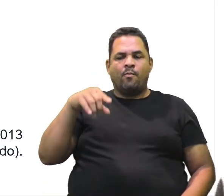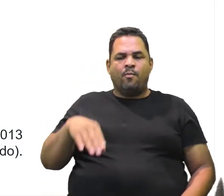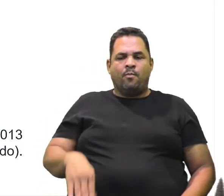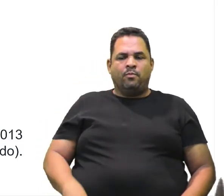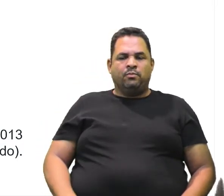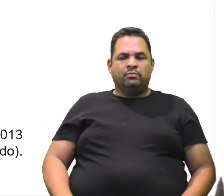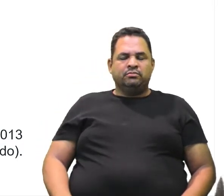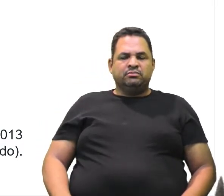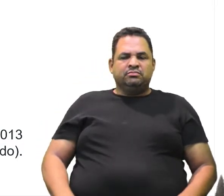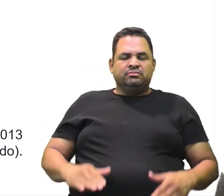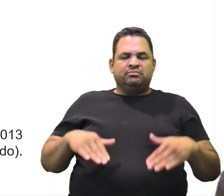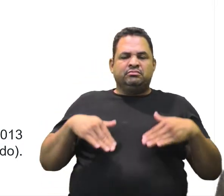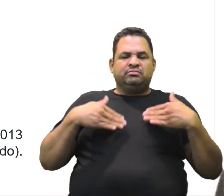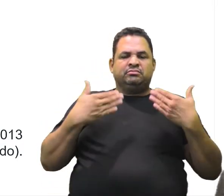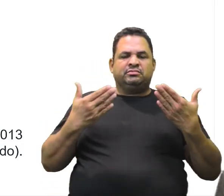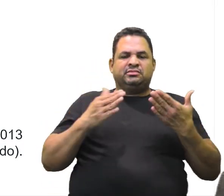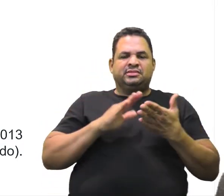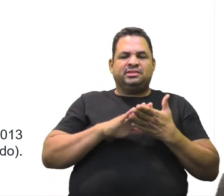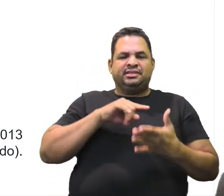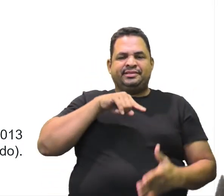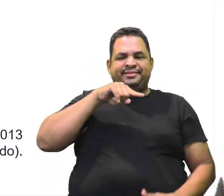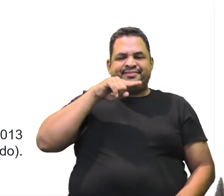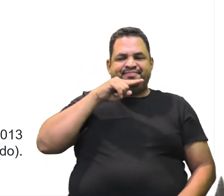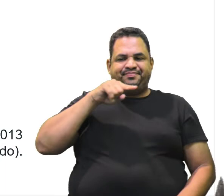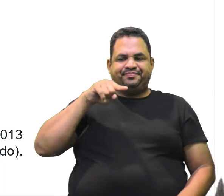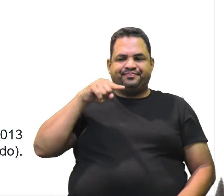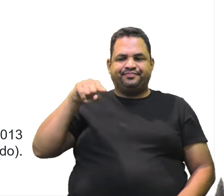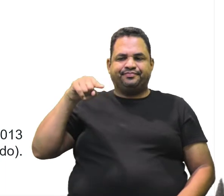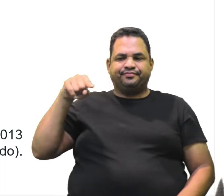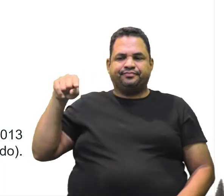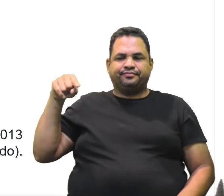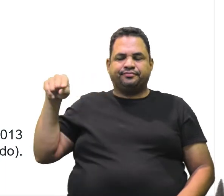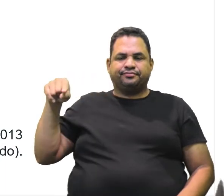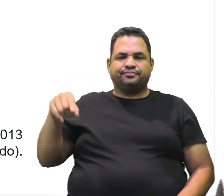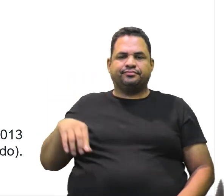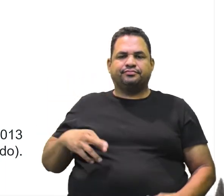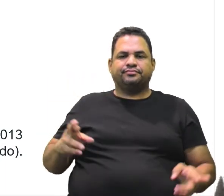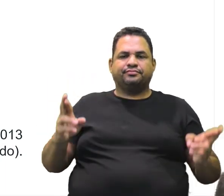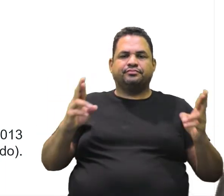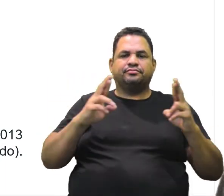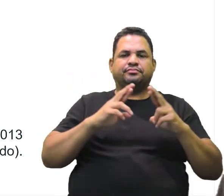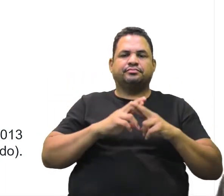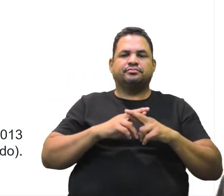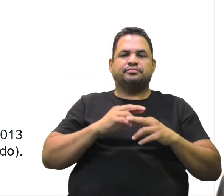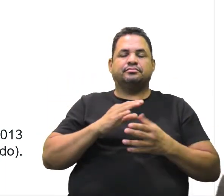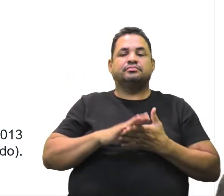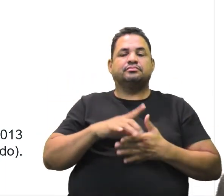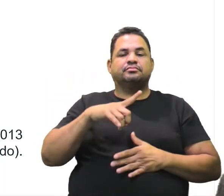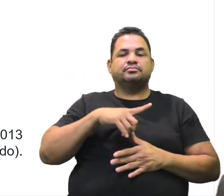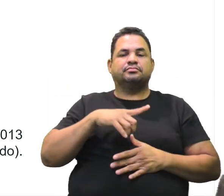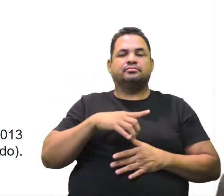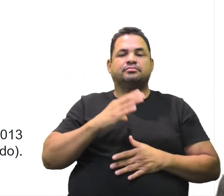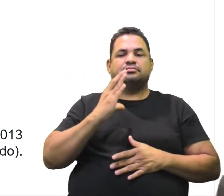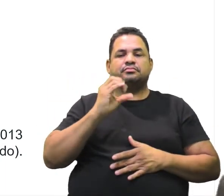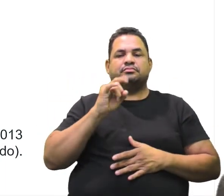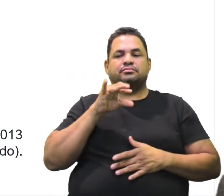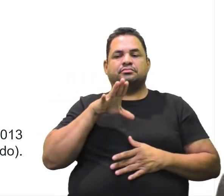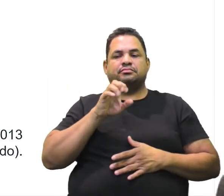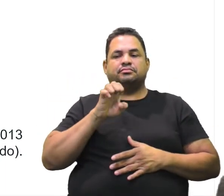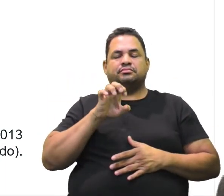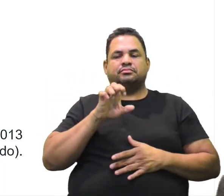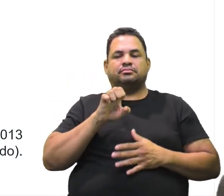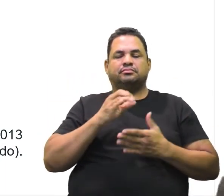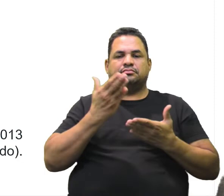predominante. Quando esse tracinho que você está vendo é uma reação com catalase, quer dizer, na presença